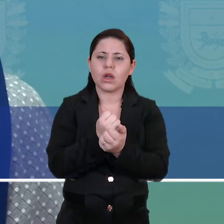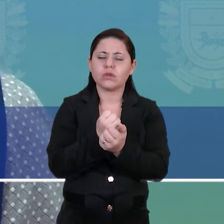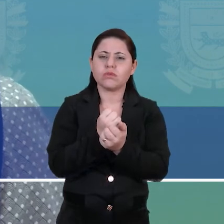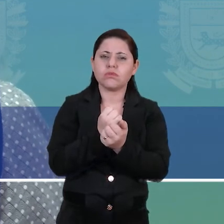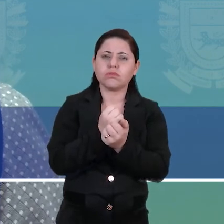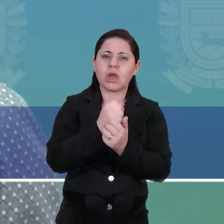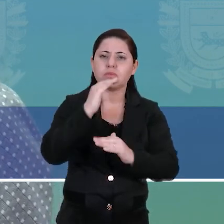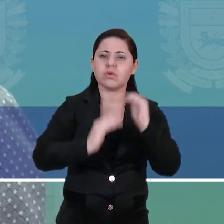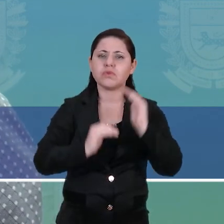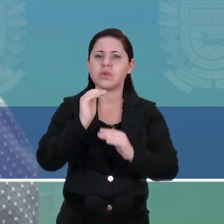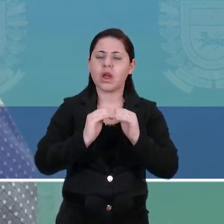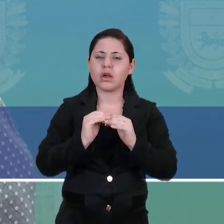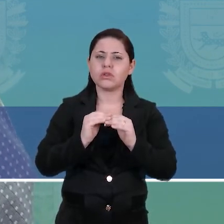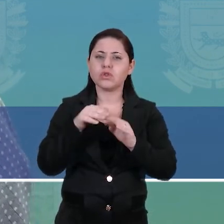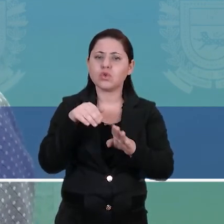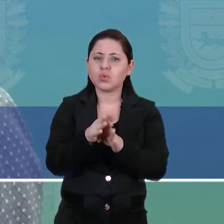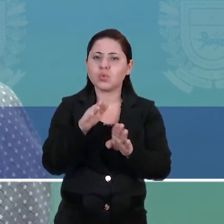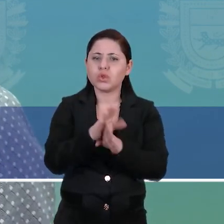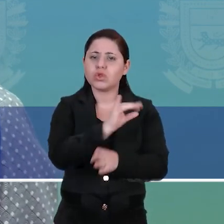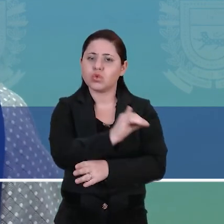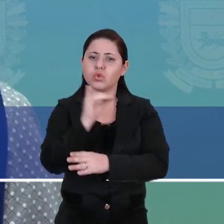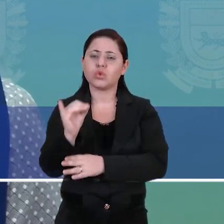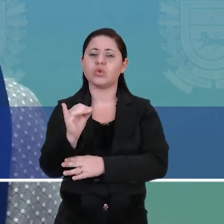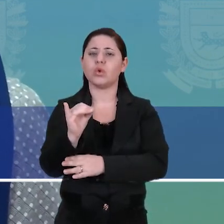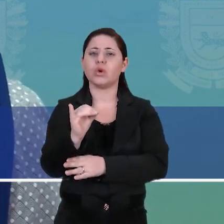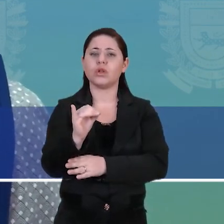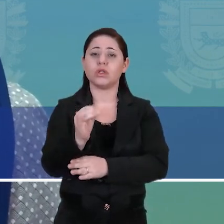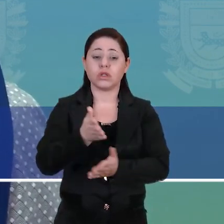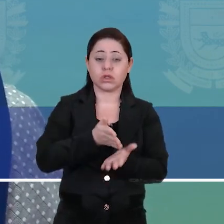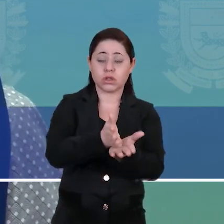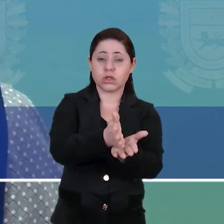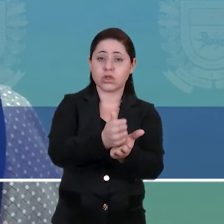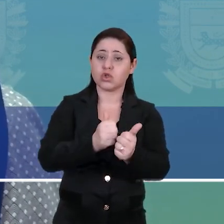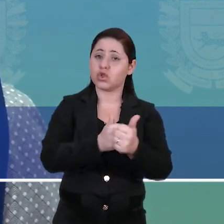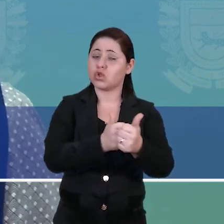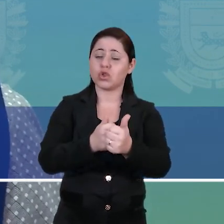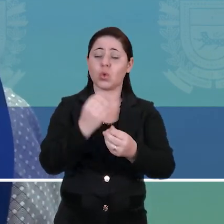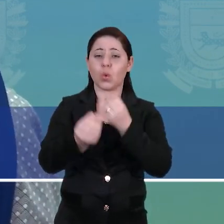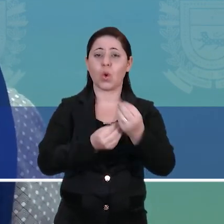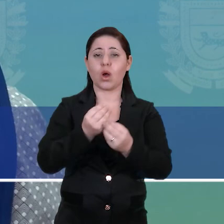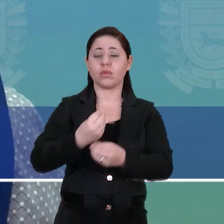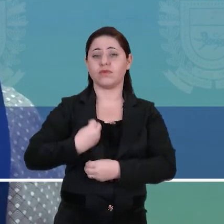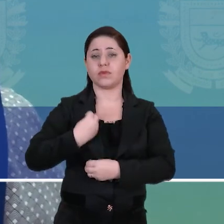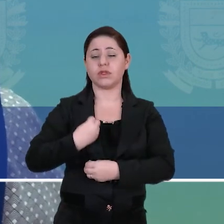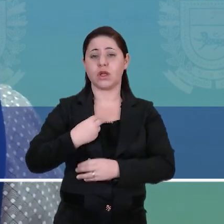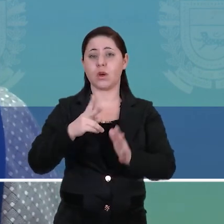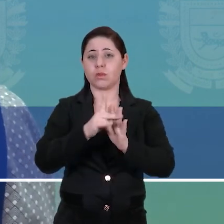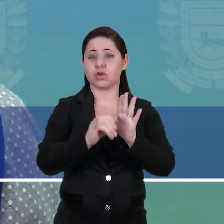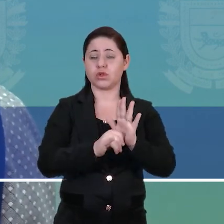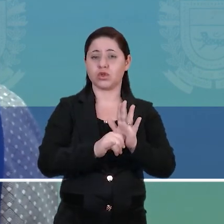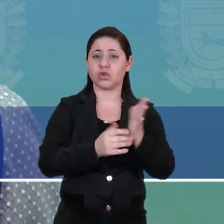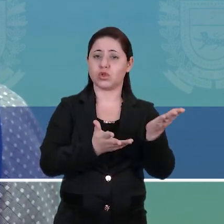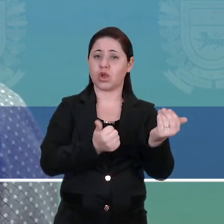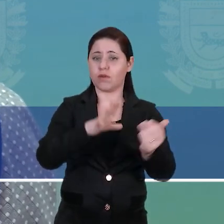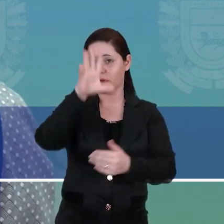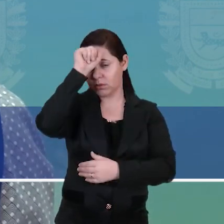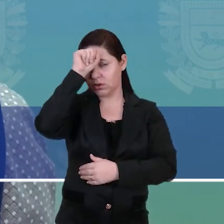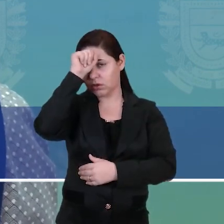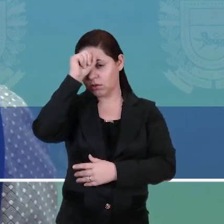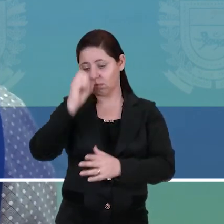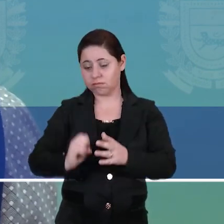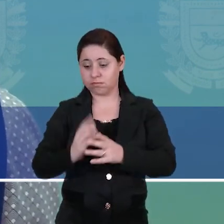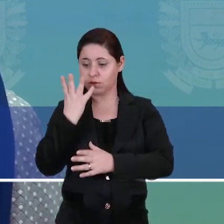por profissionais, capacitadores, gestores, que foram te dar um sentido em si da vida. Foi através do programa Jovem Aprendiz que eu